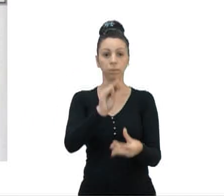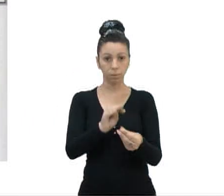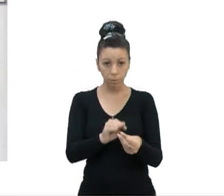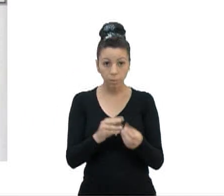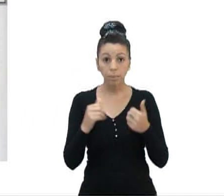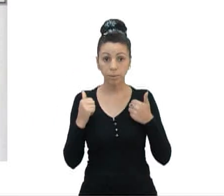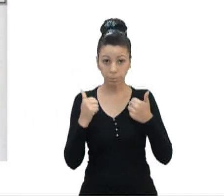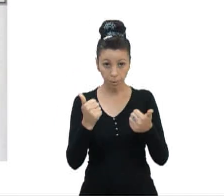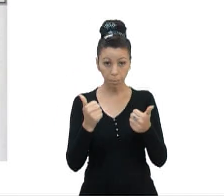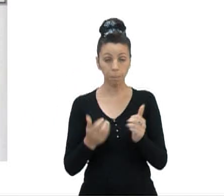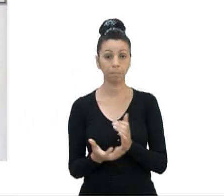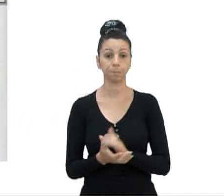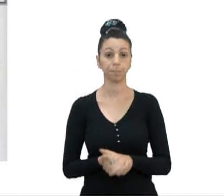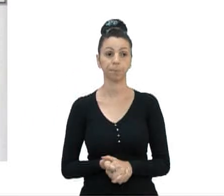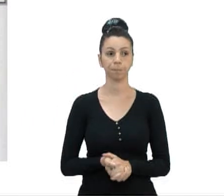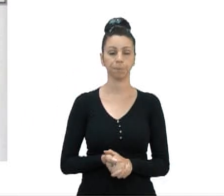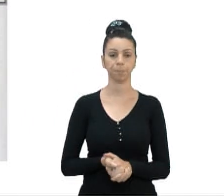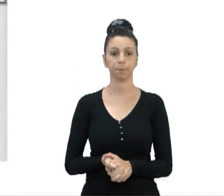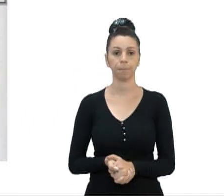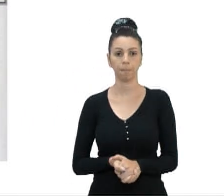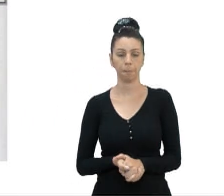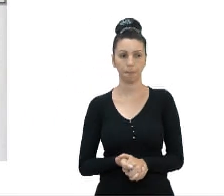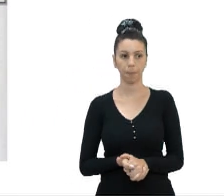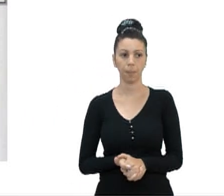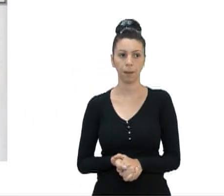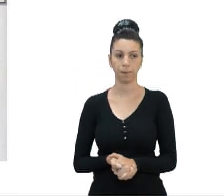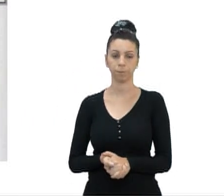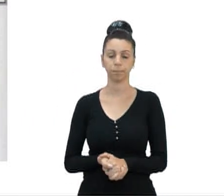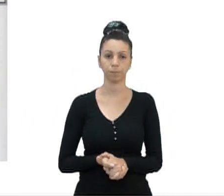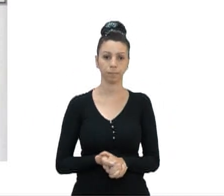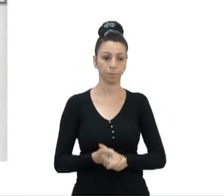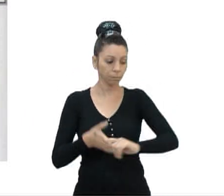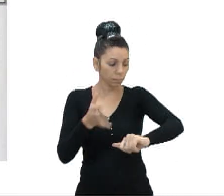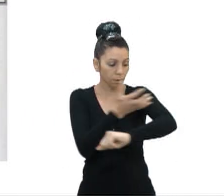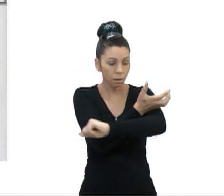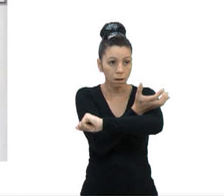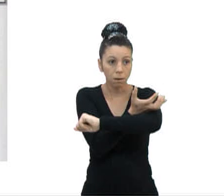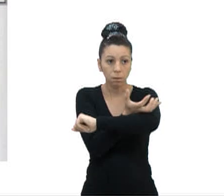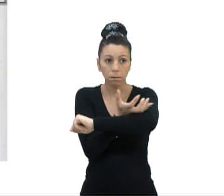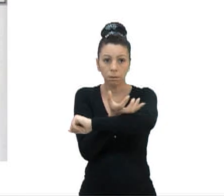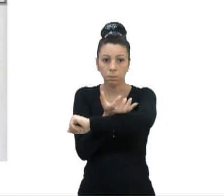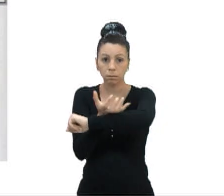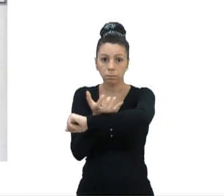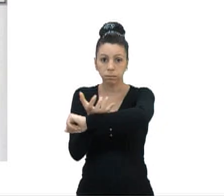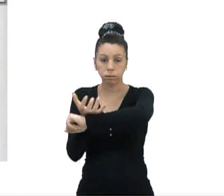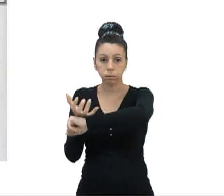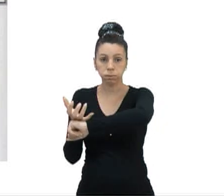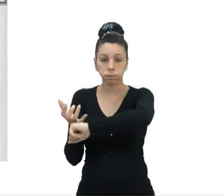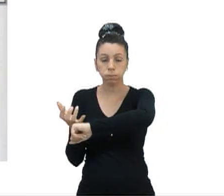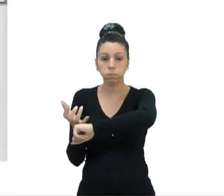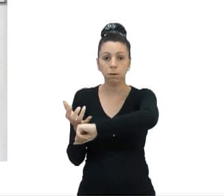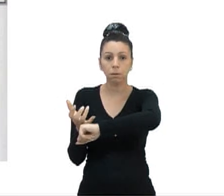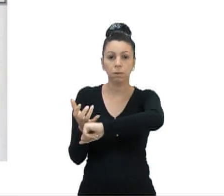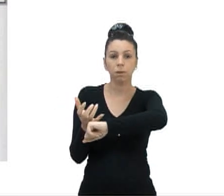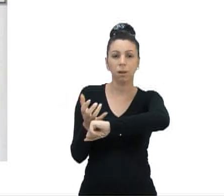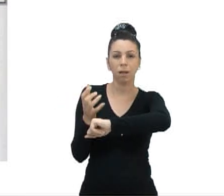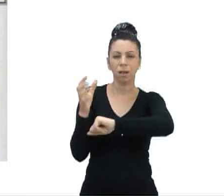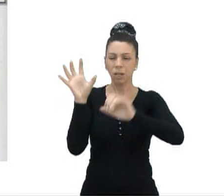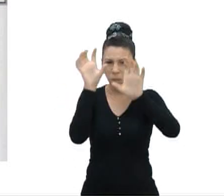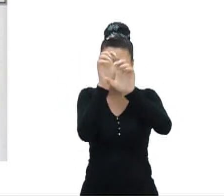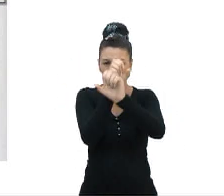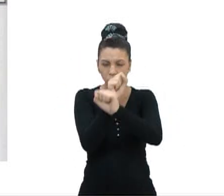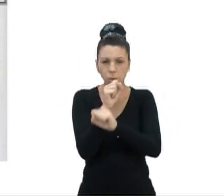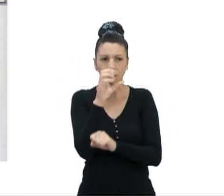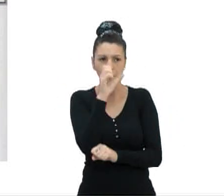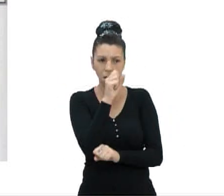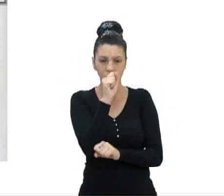ali na parte textual. Então, sobre o relevo, as partes mais escuras aqui entre o laranja e o marrom